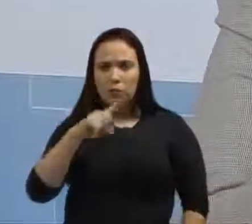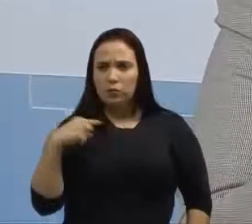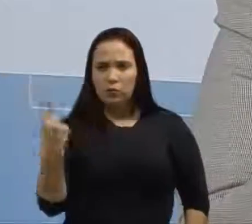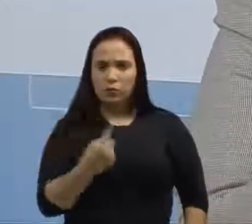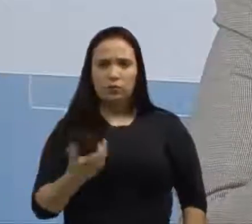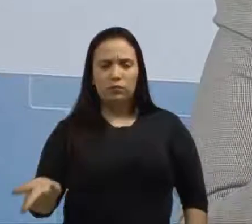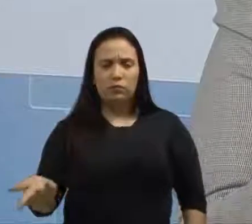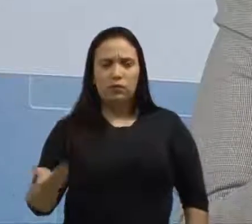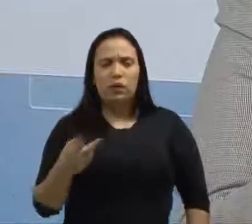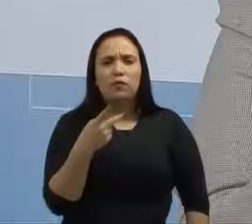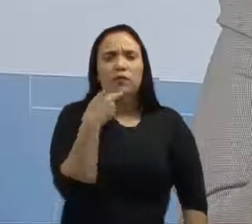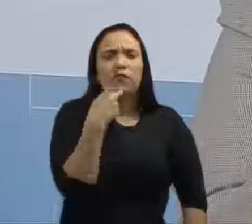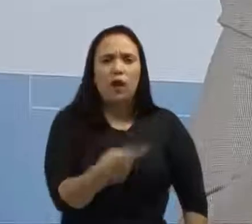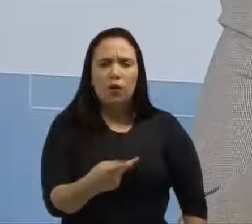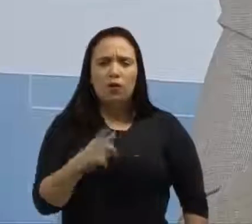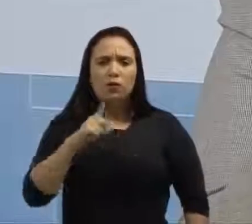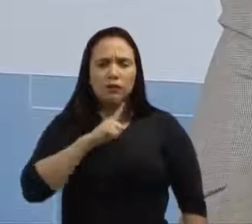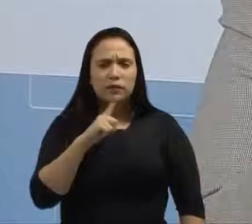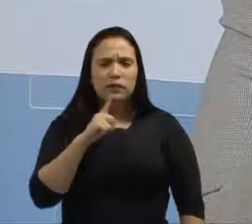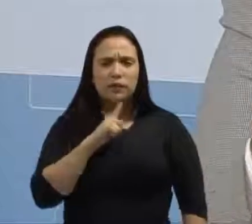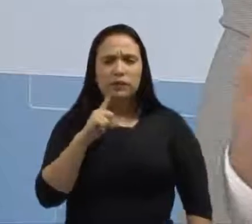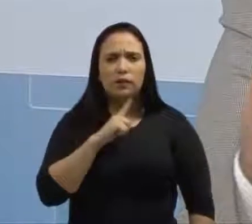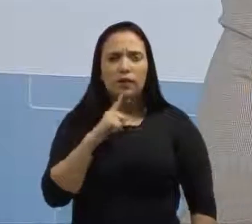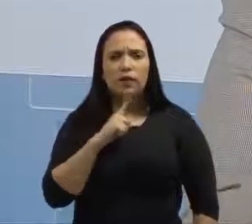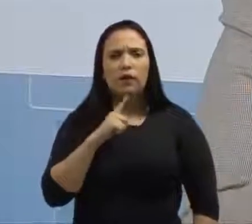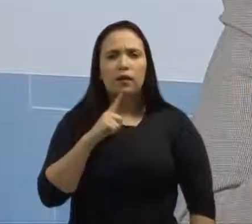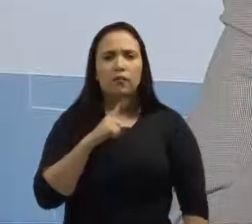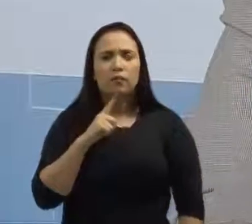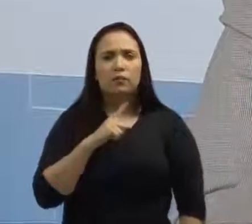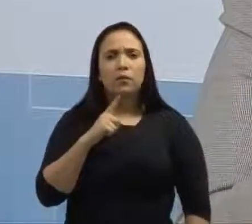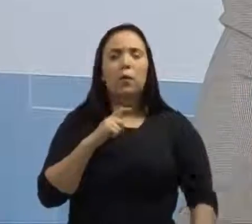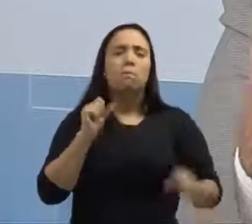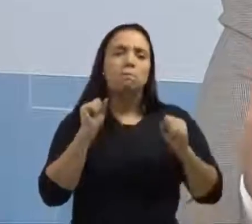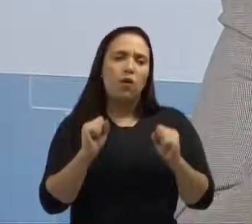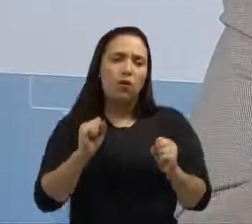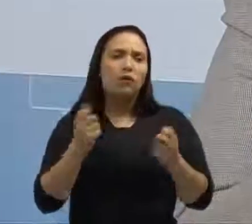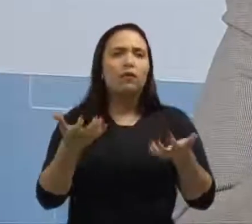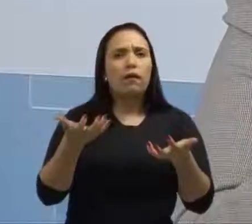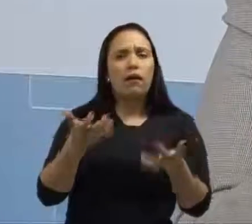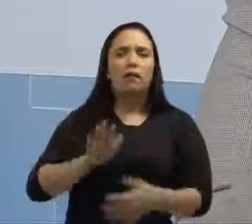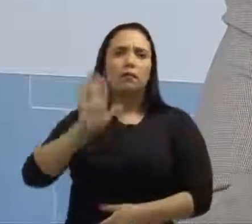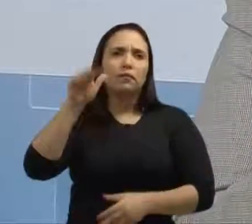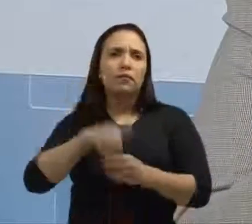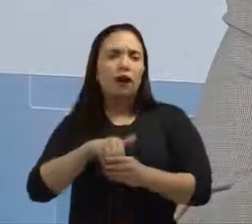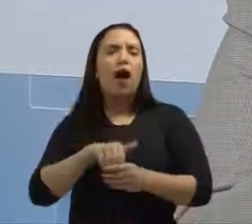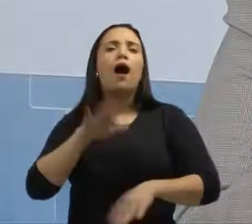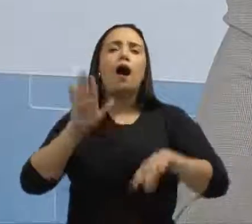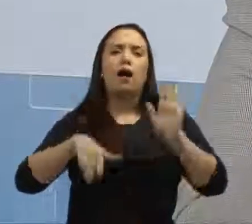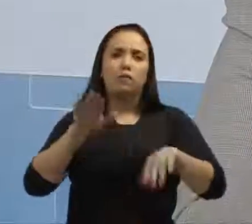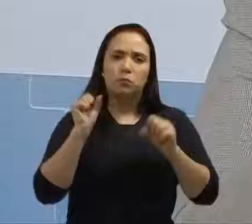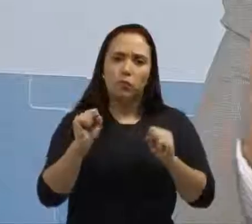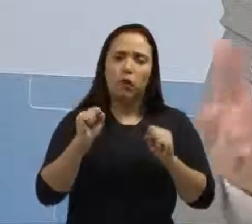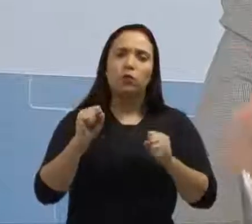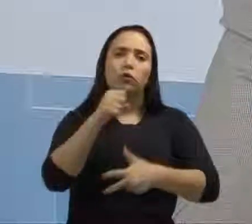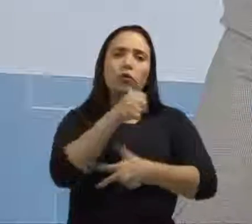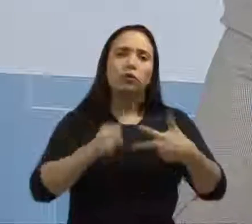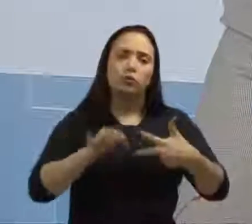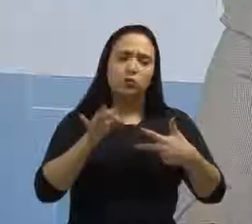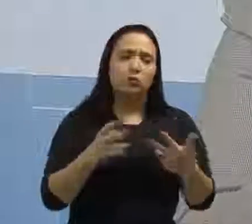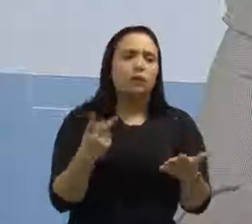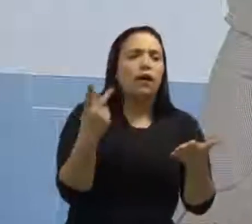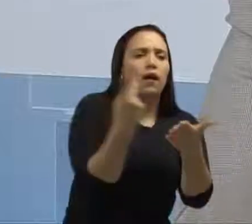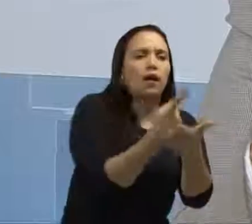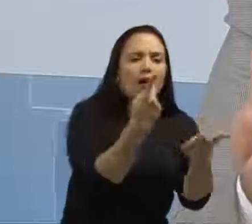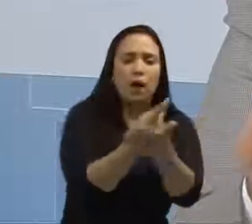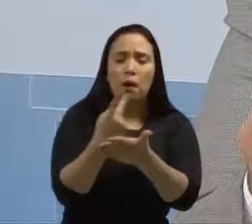da gente. Por exemplo, você dizer que pode haver alguma pretensão, que a justiça pode errar,